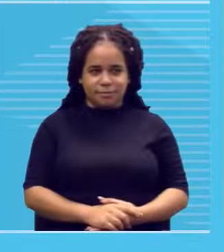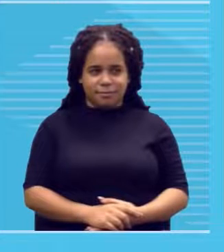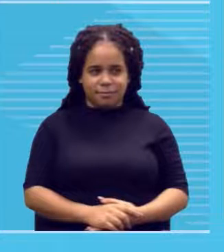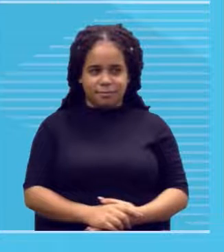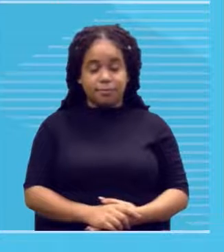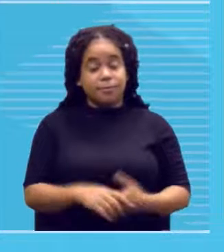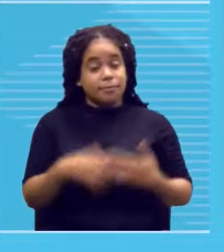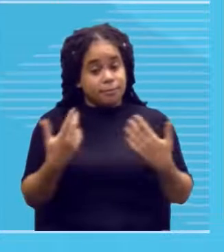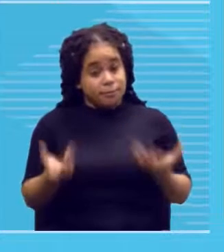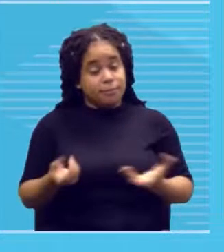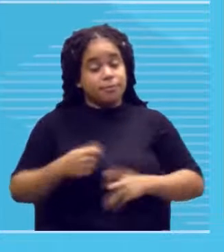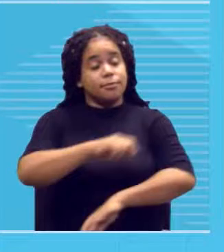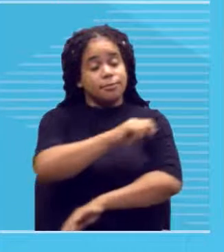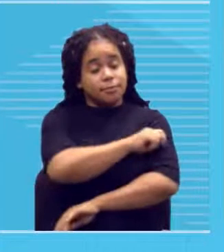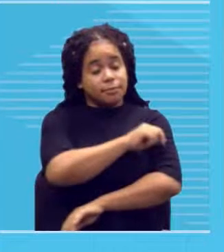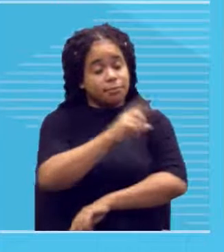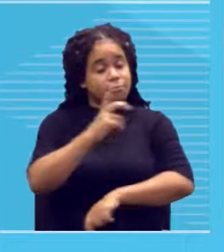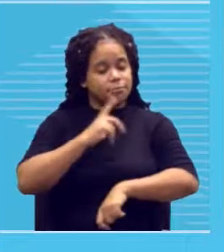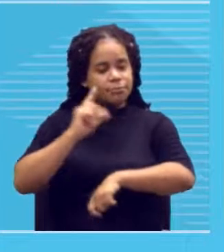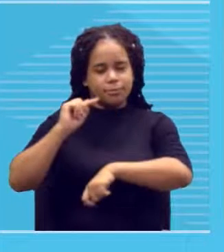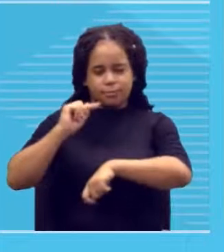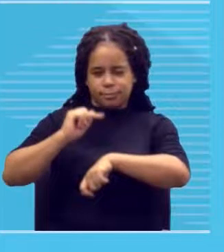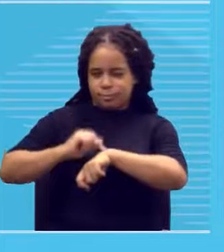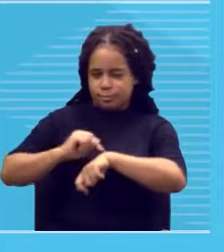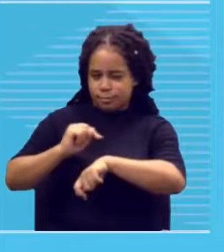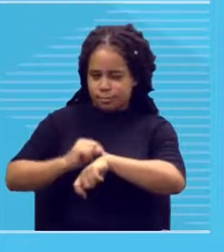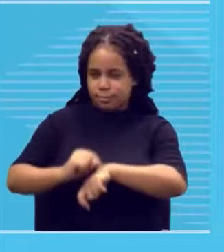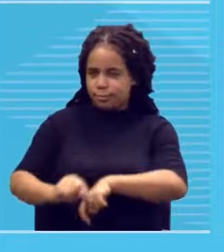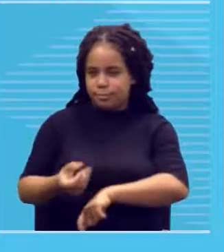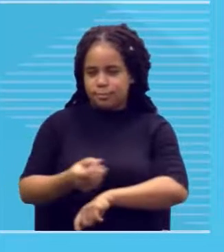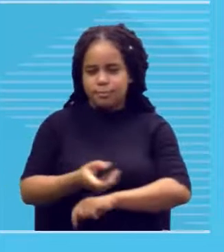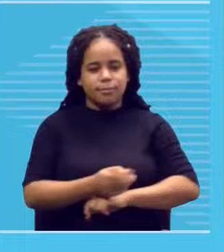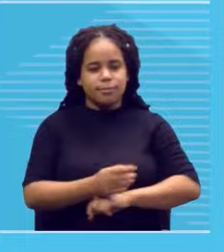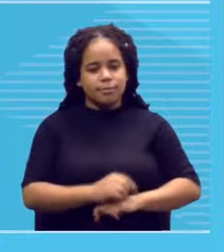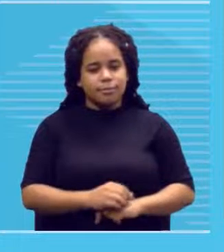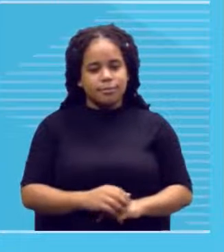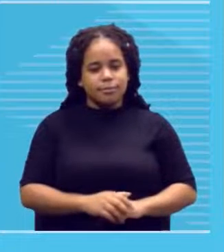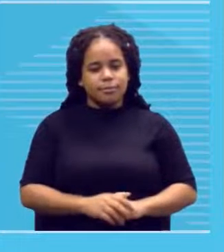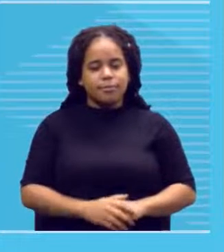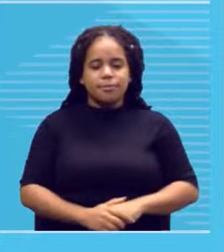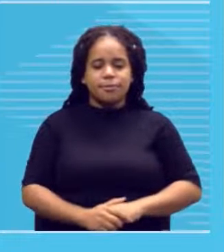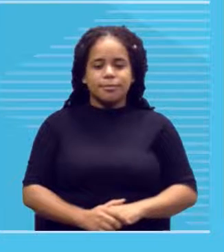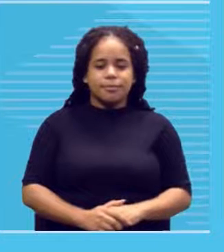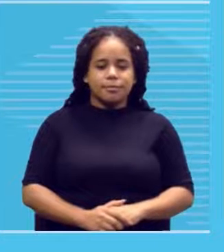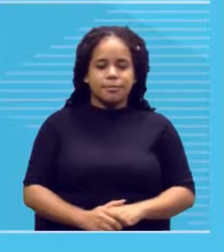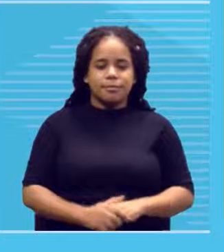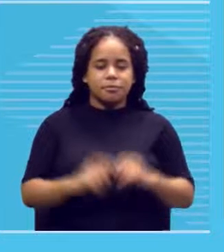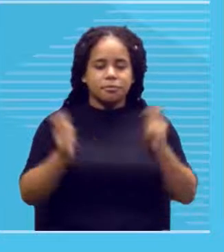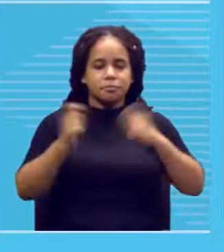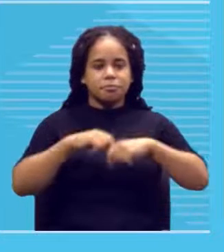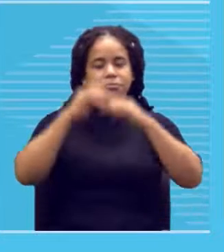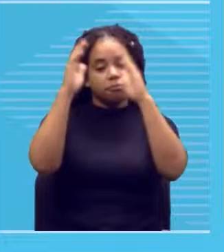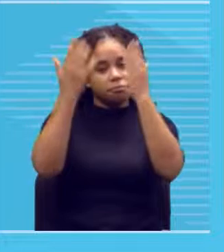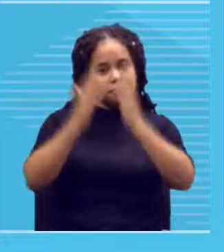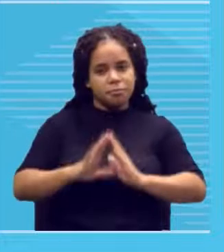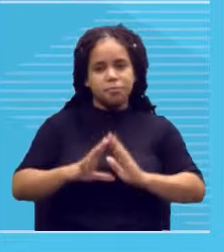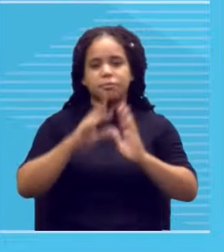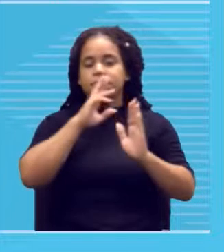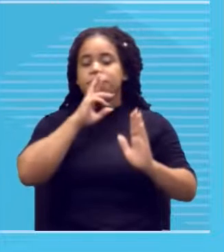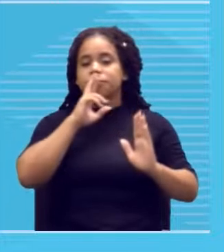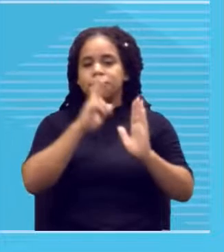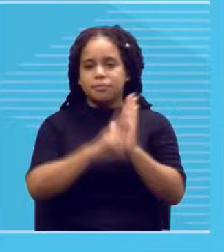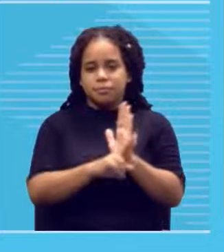E aí jovens ó deixa o time aí um tempo né para você analisar a nossa